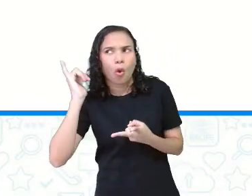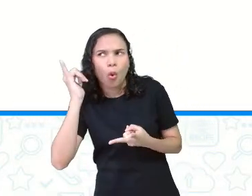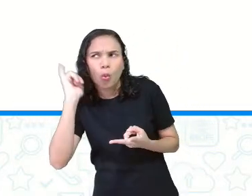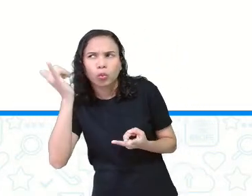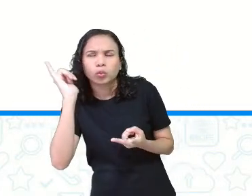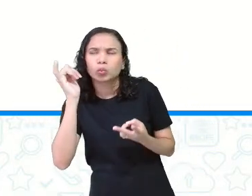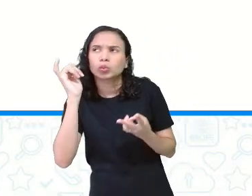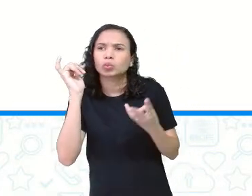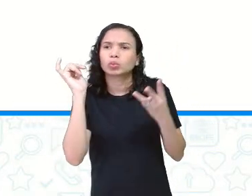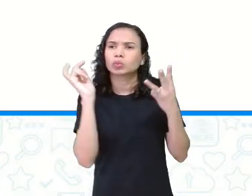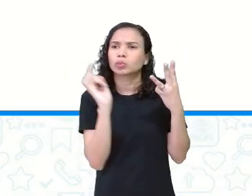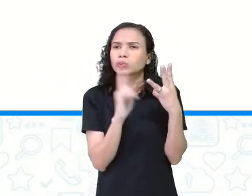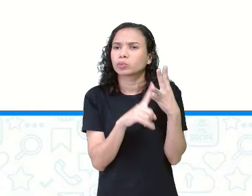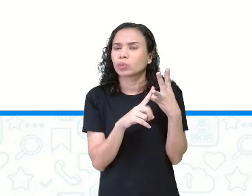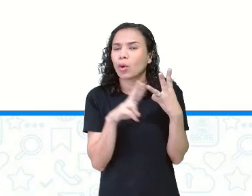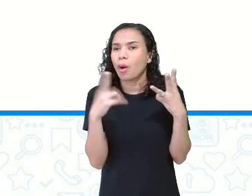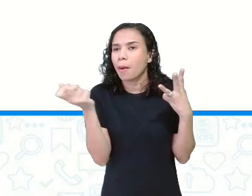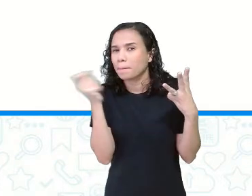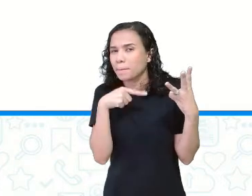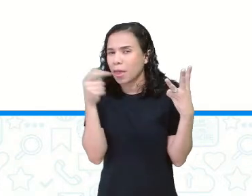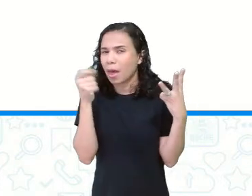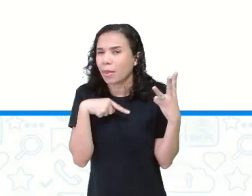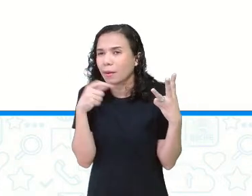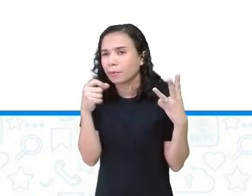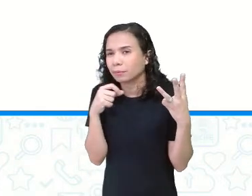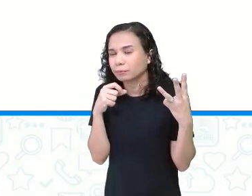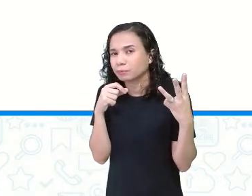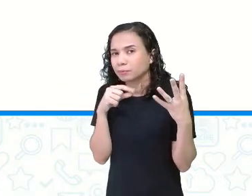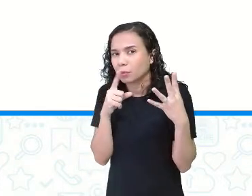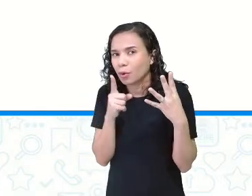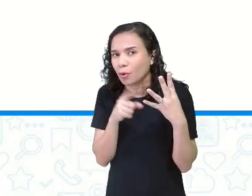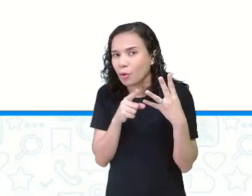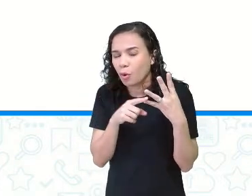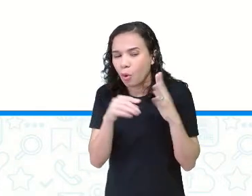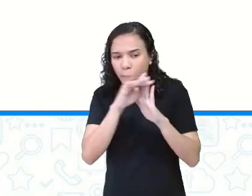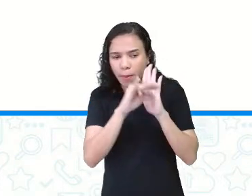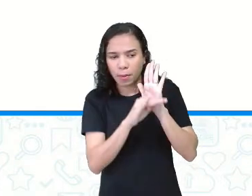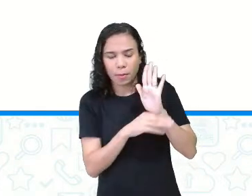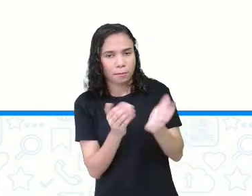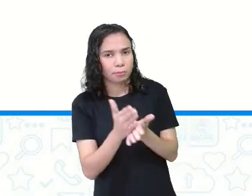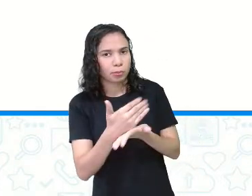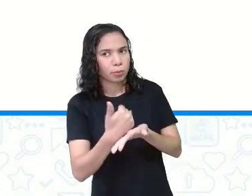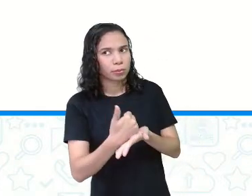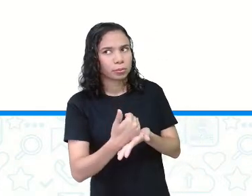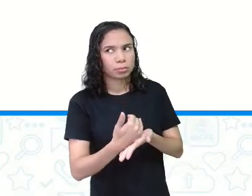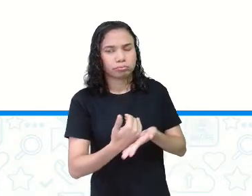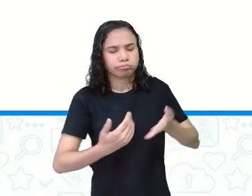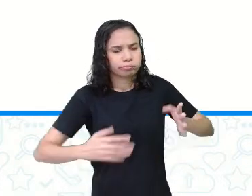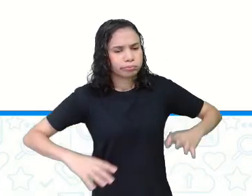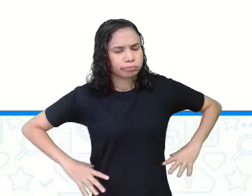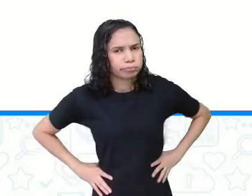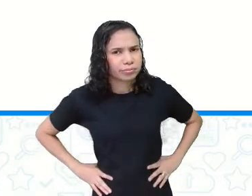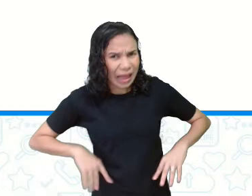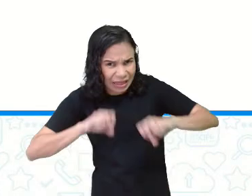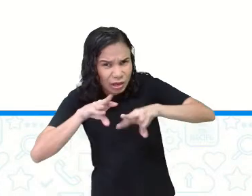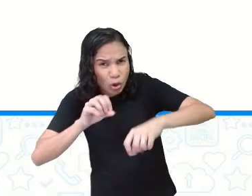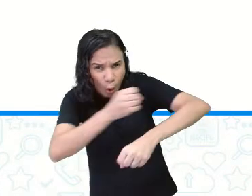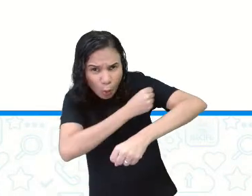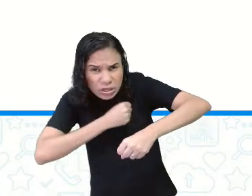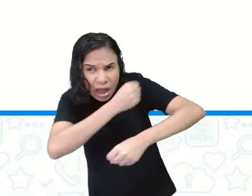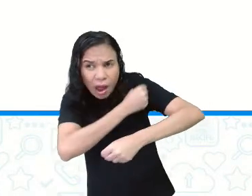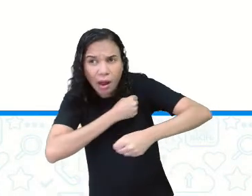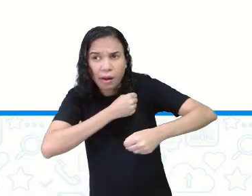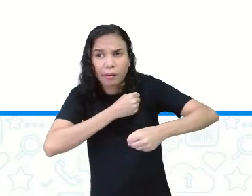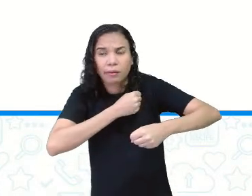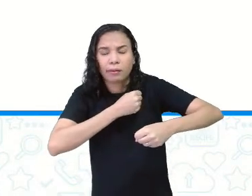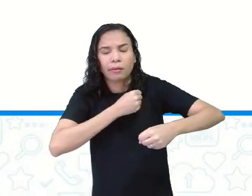conto? Ou uma piada? Ou é uma receita? E aí, ensinou a fazer alguma coisa?